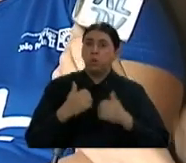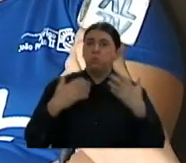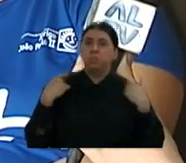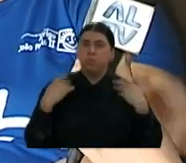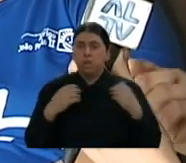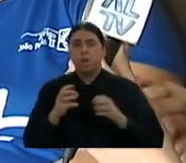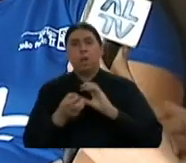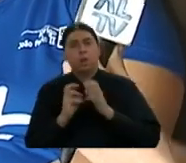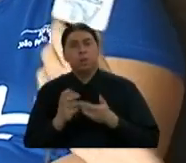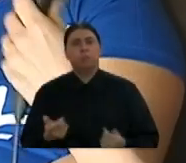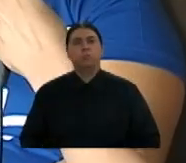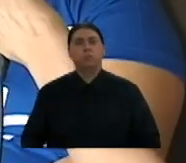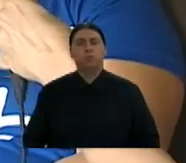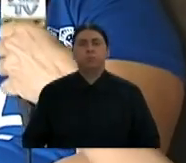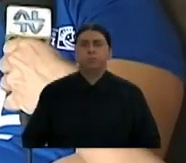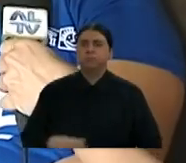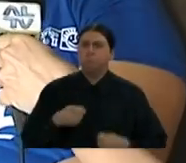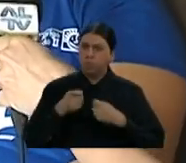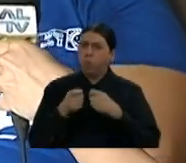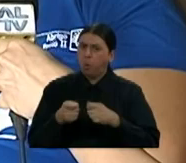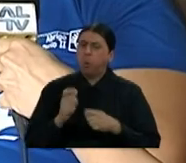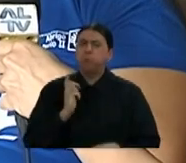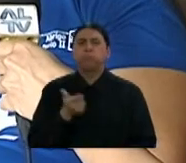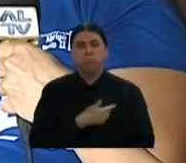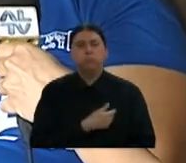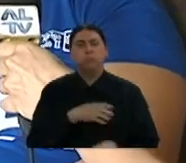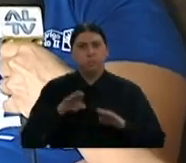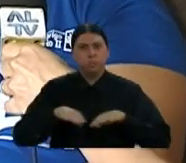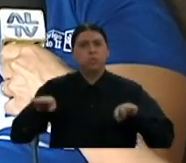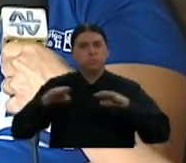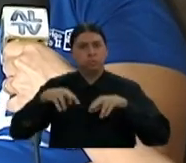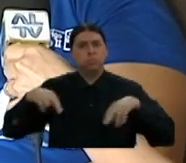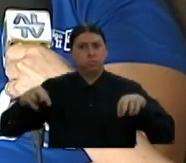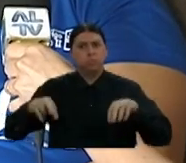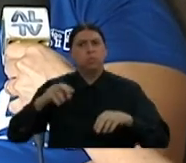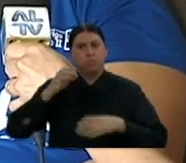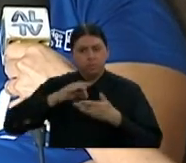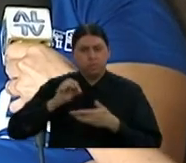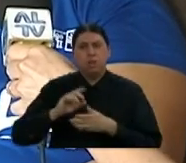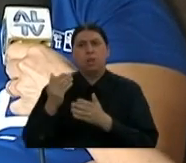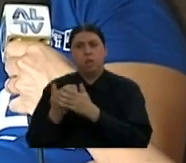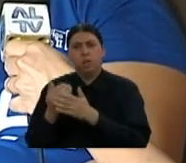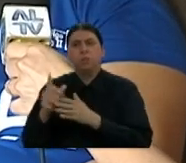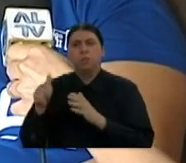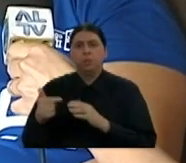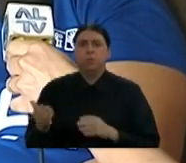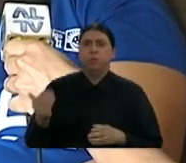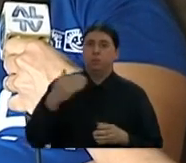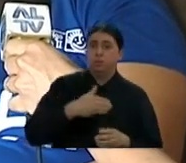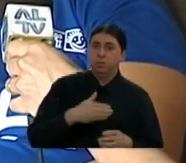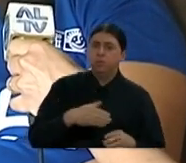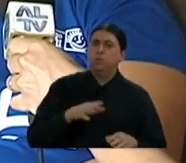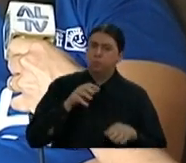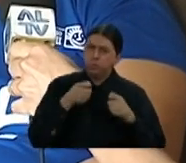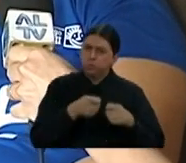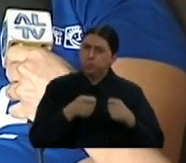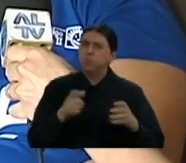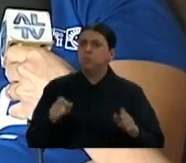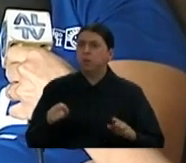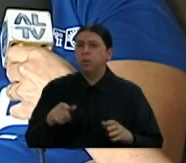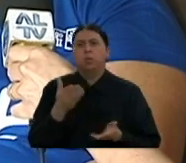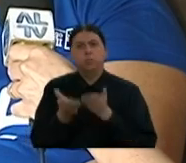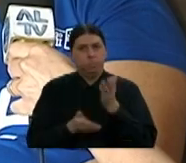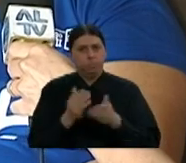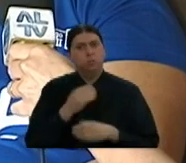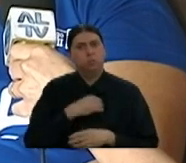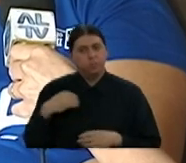faz visitas cobram eles a gente cobra ele vai na escola ele vai no médico nem leva eles nos atendimentos todos contém